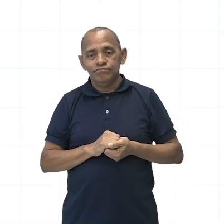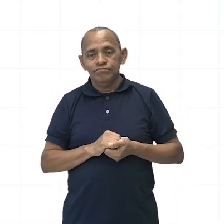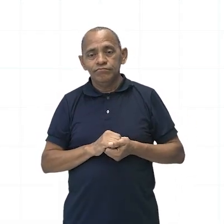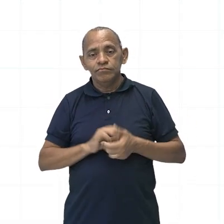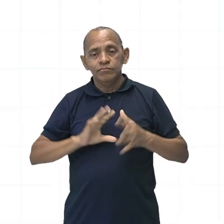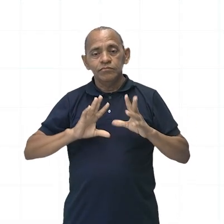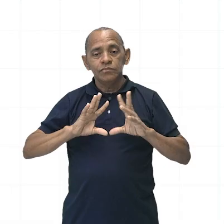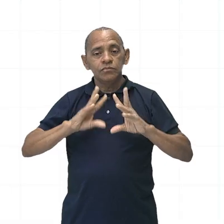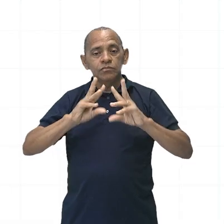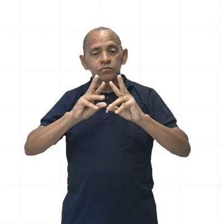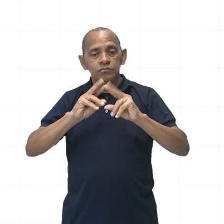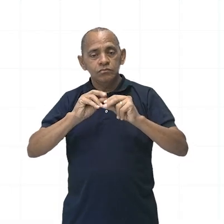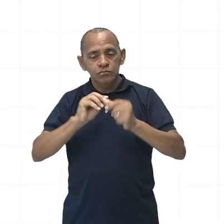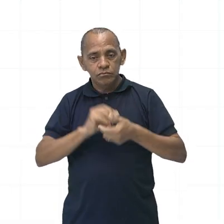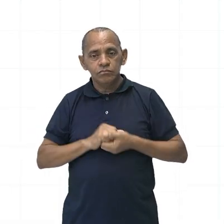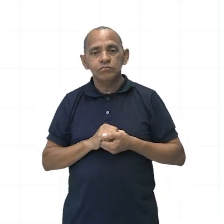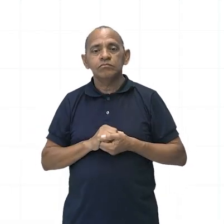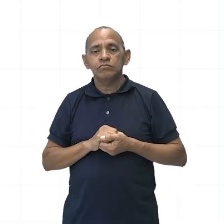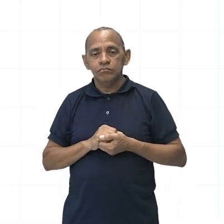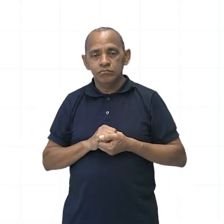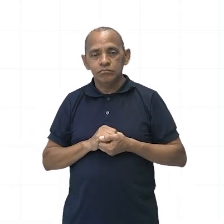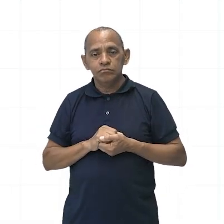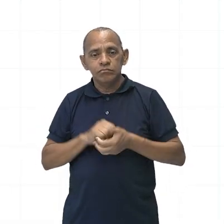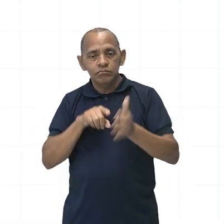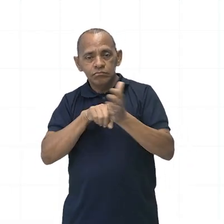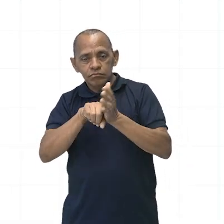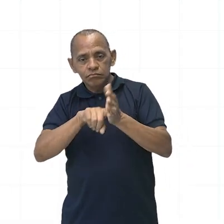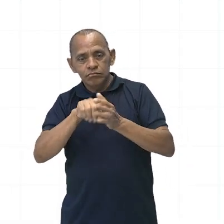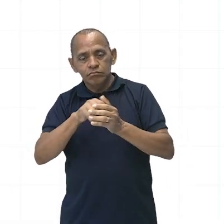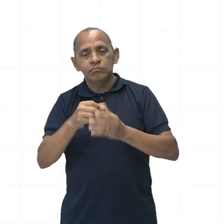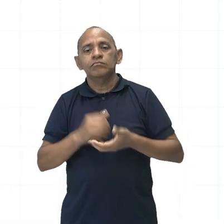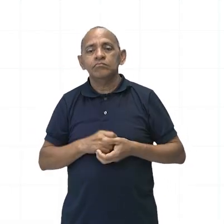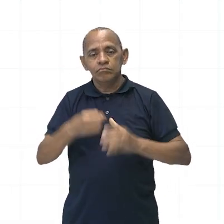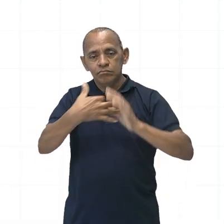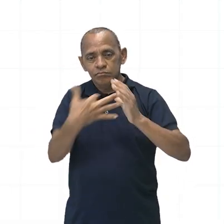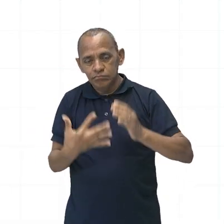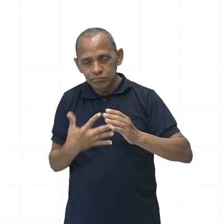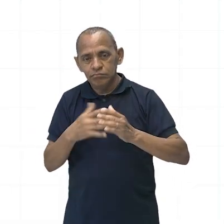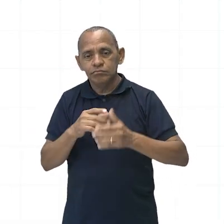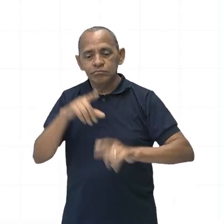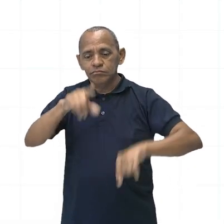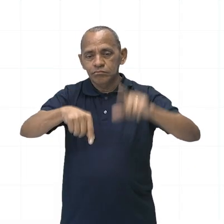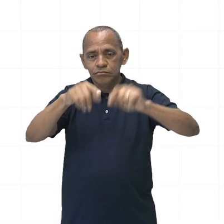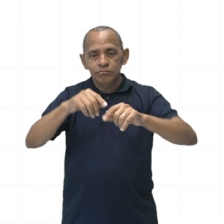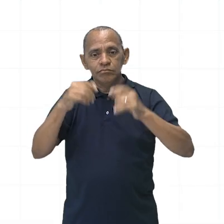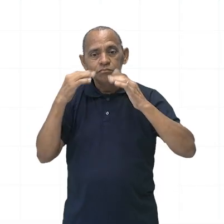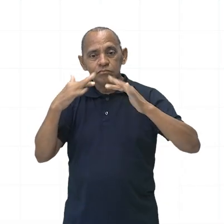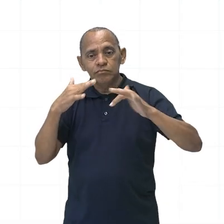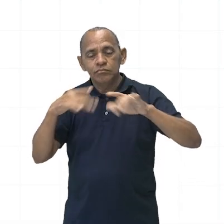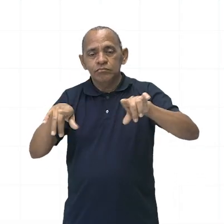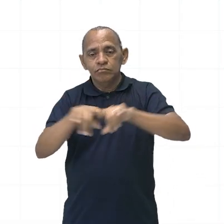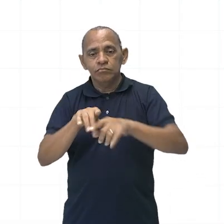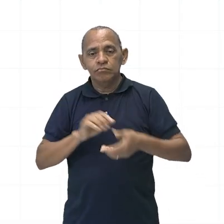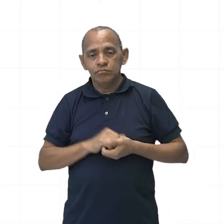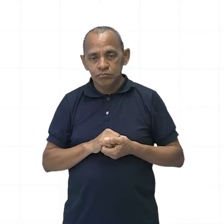tudo isso vai convergir no critério de evolução de Darwin, que é a seleção natural. E o que é a seleção